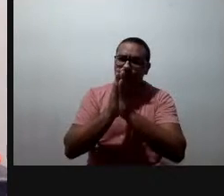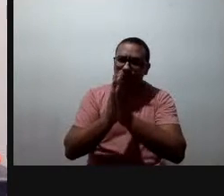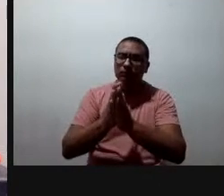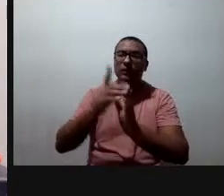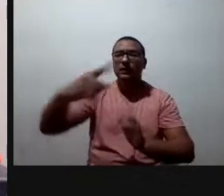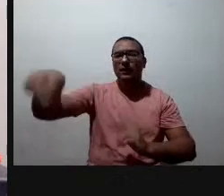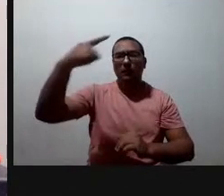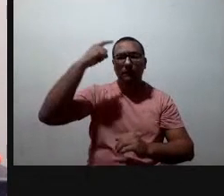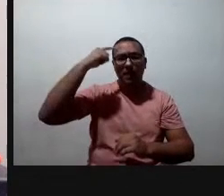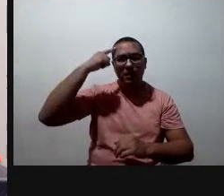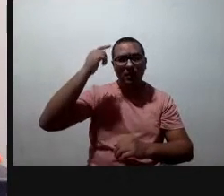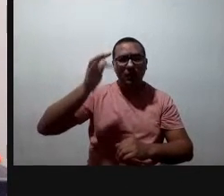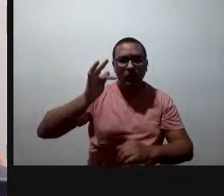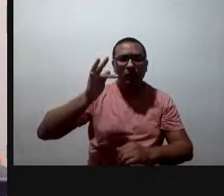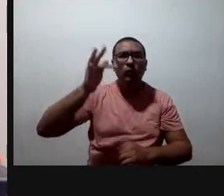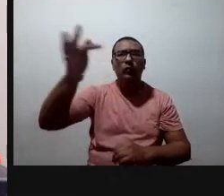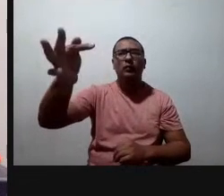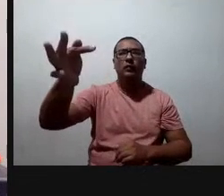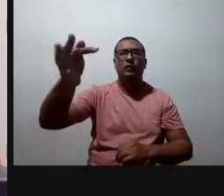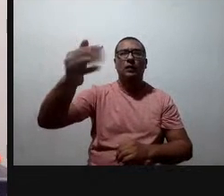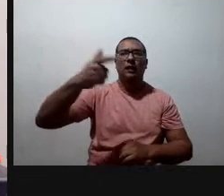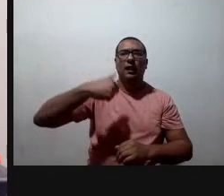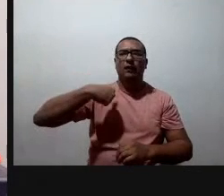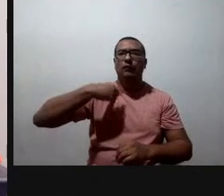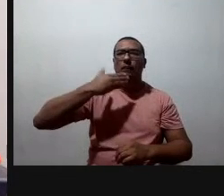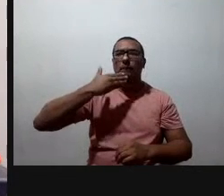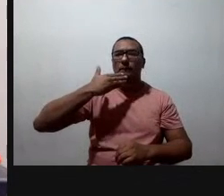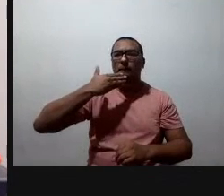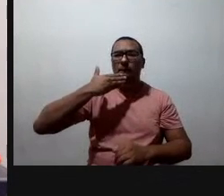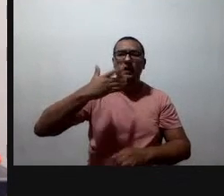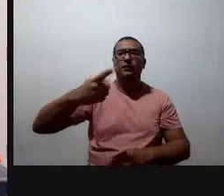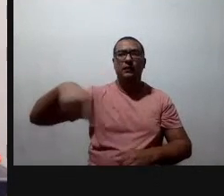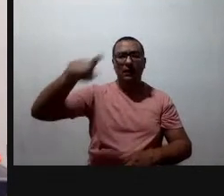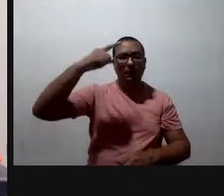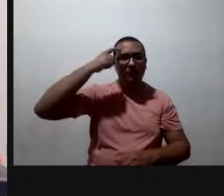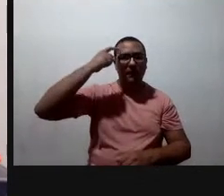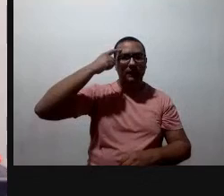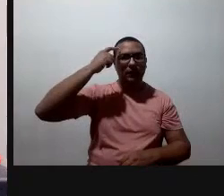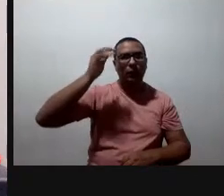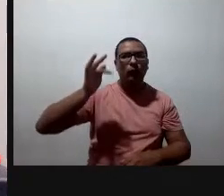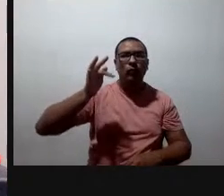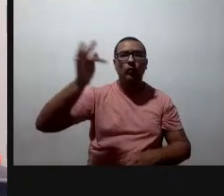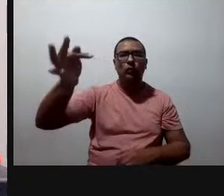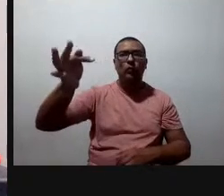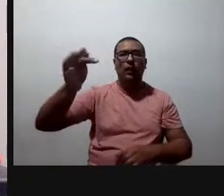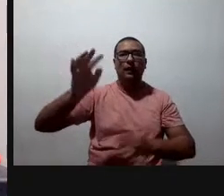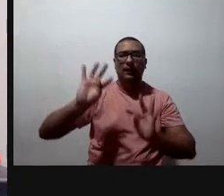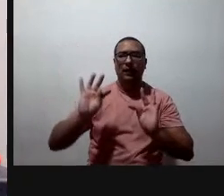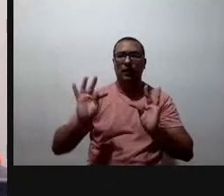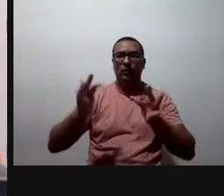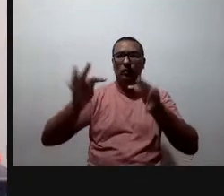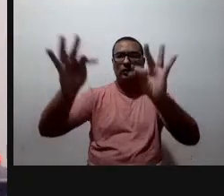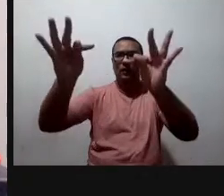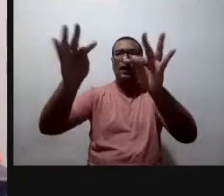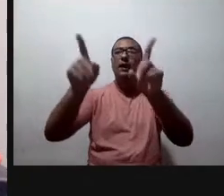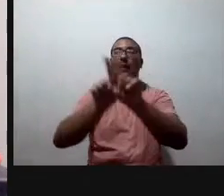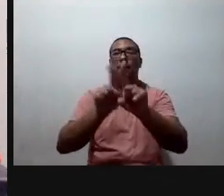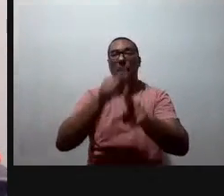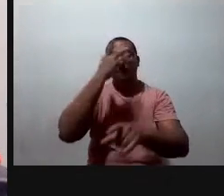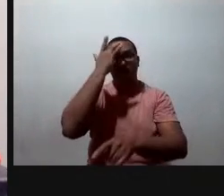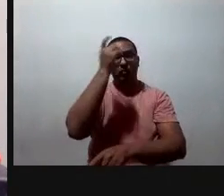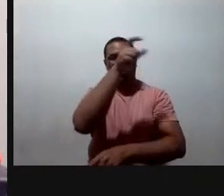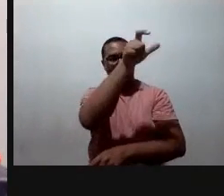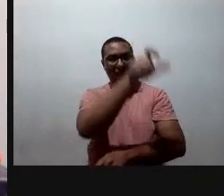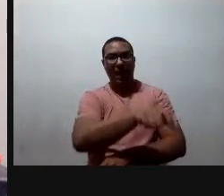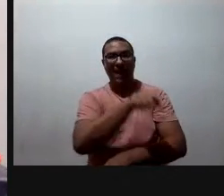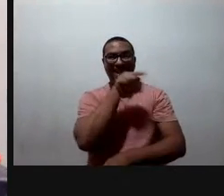né? É que pensem, ao mesmo tempo que vocês pensem a tecnologia, vocês pensem o humano que vai usar